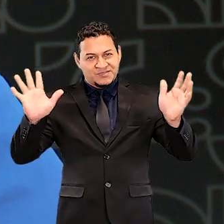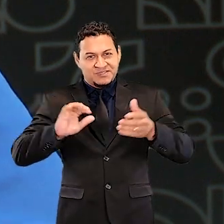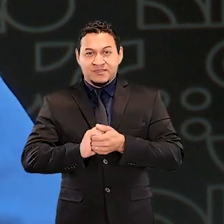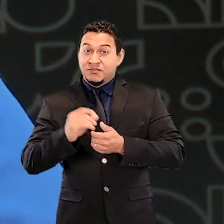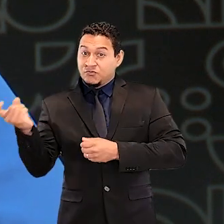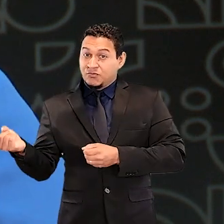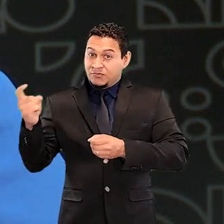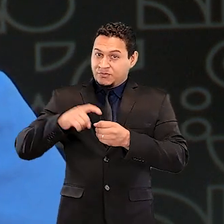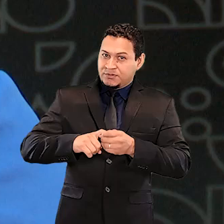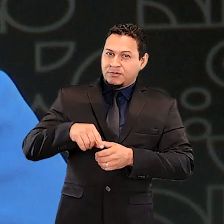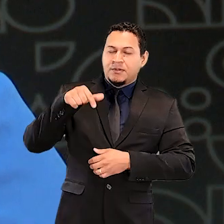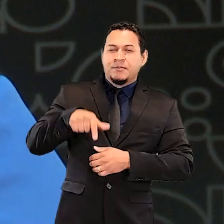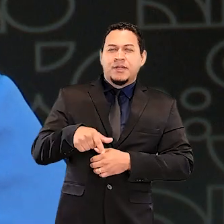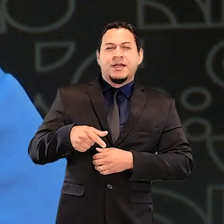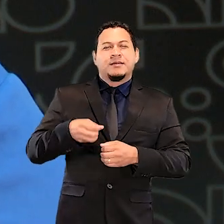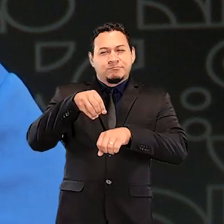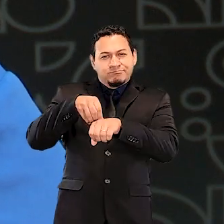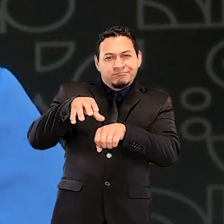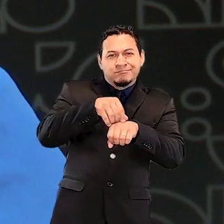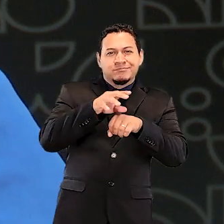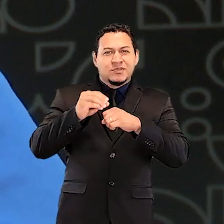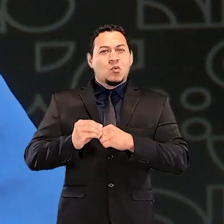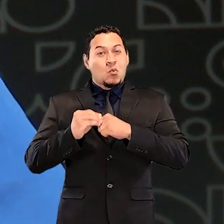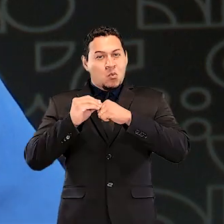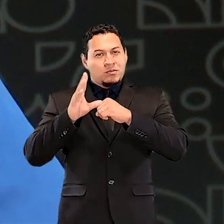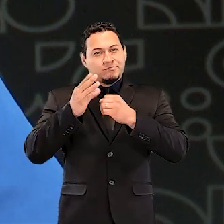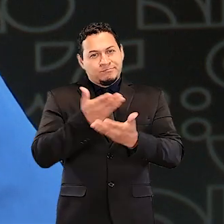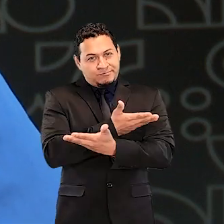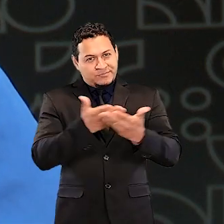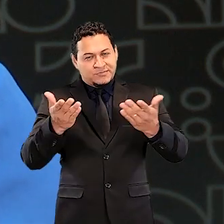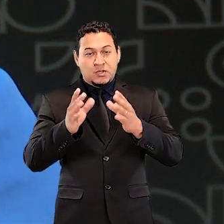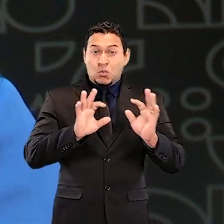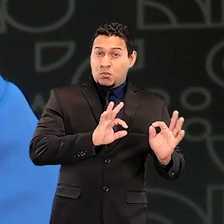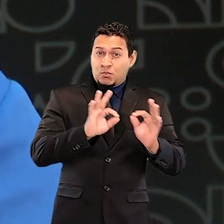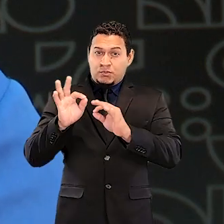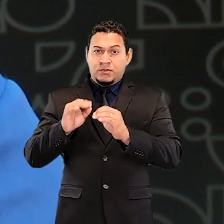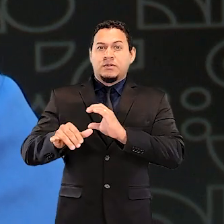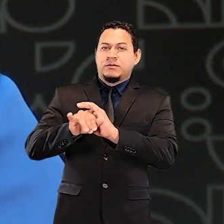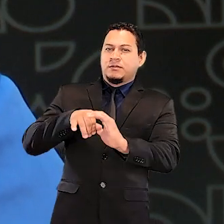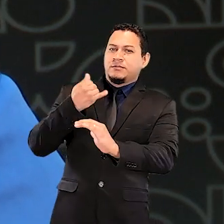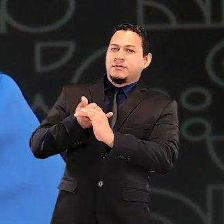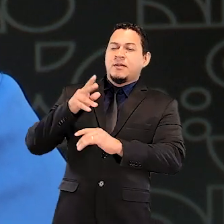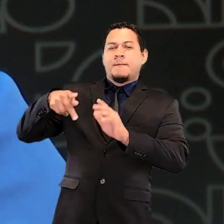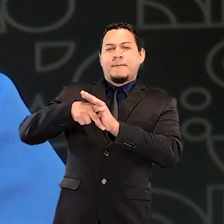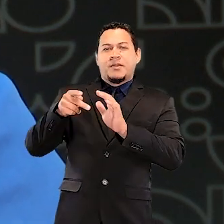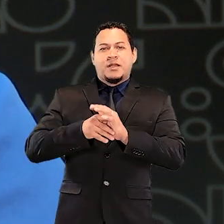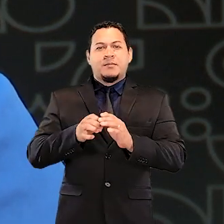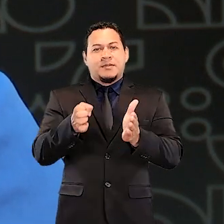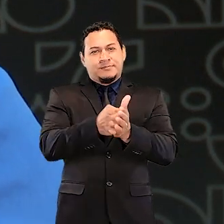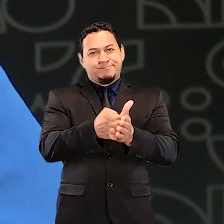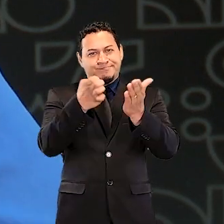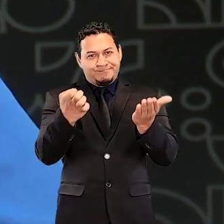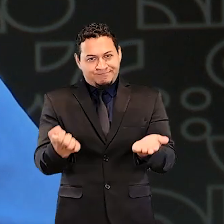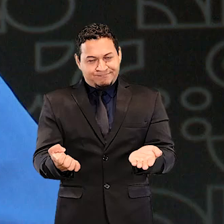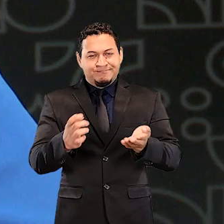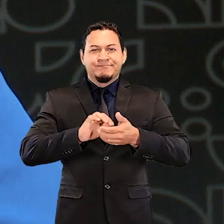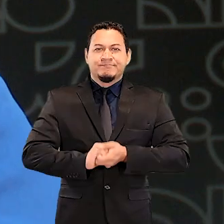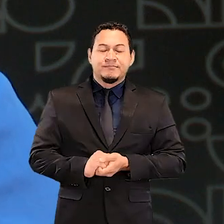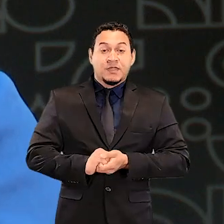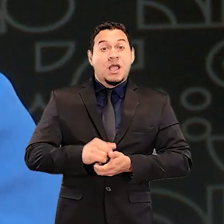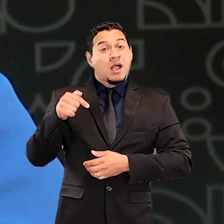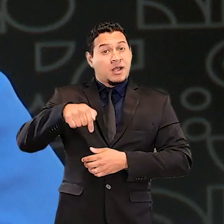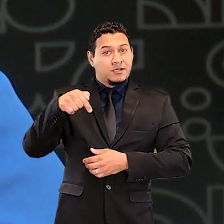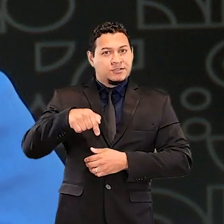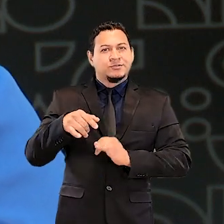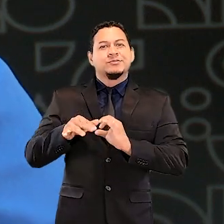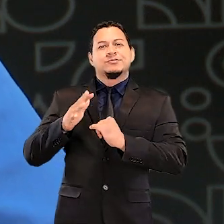Olá, estamos de volta para compartilhar conhecimento com você que acompanha o canal da Escola Judicial de Roraima, a EJUR,